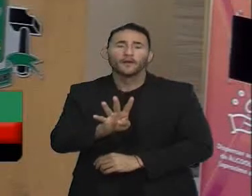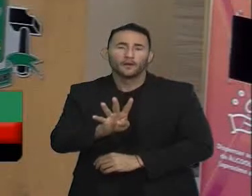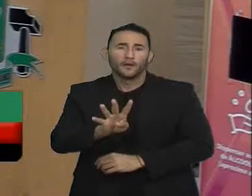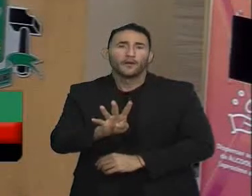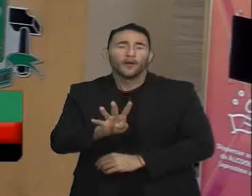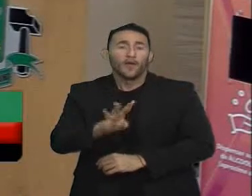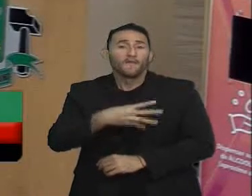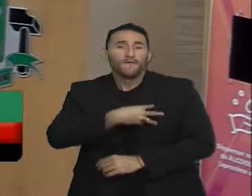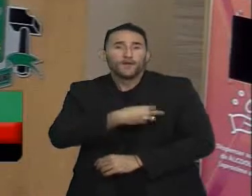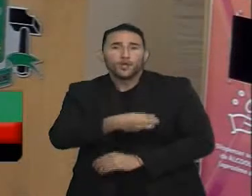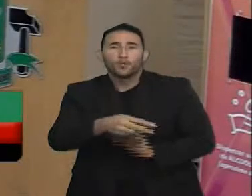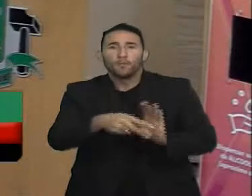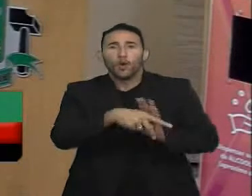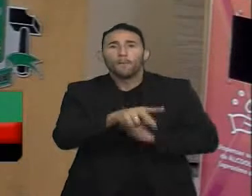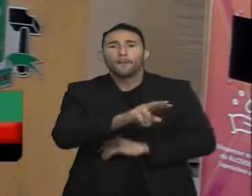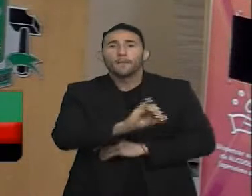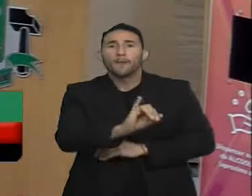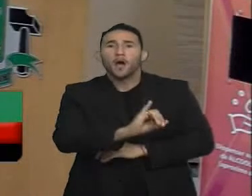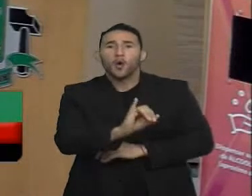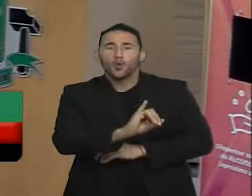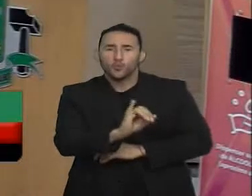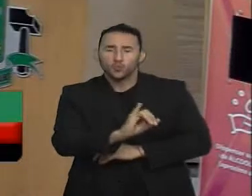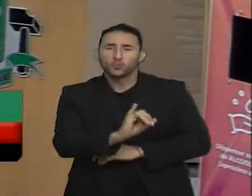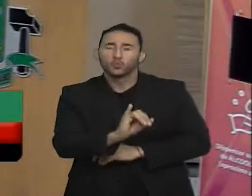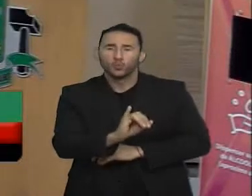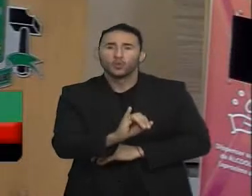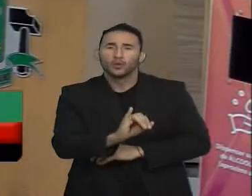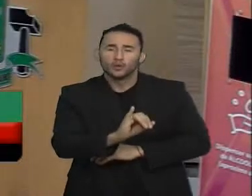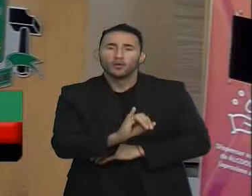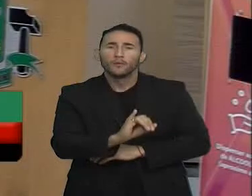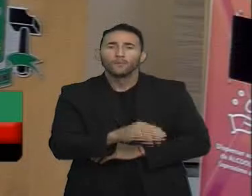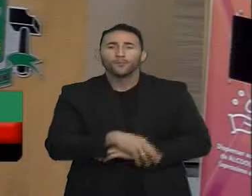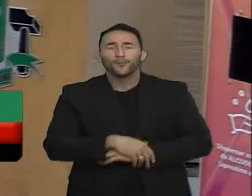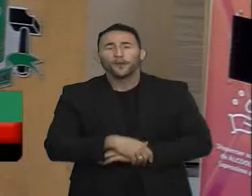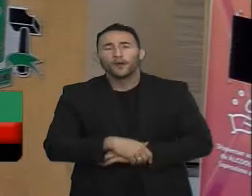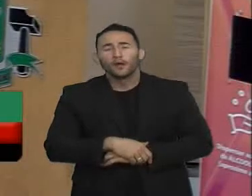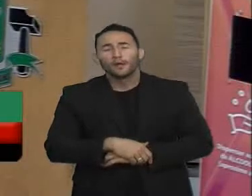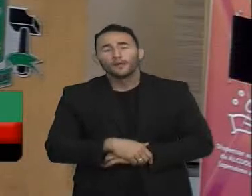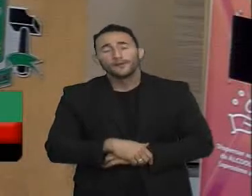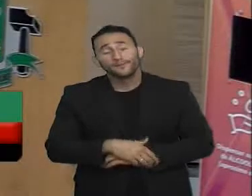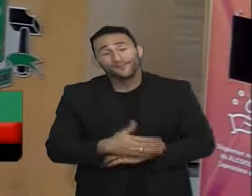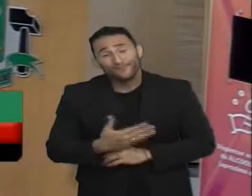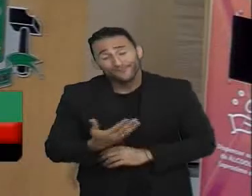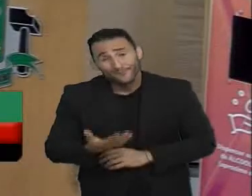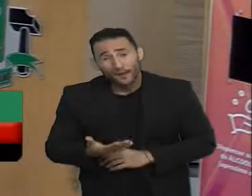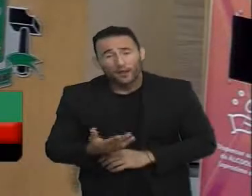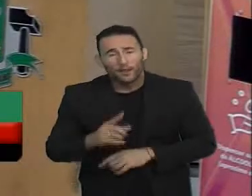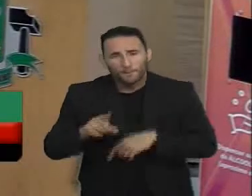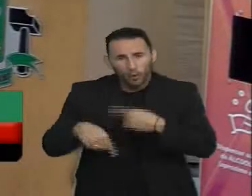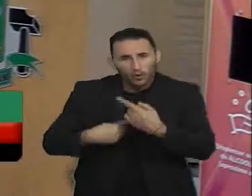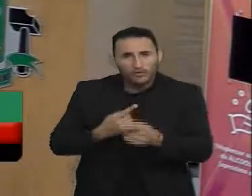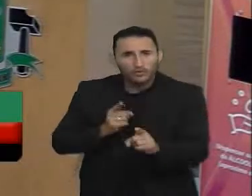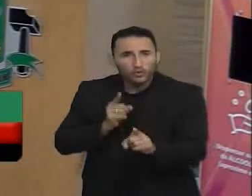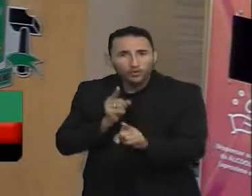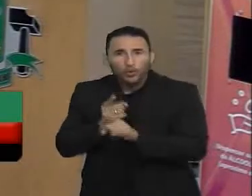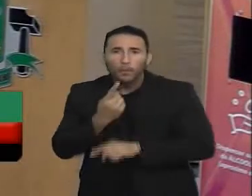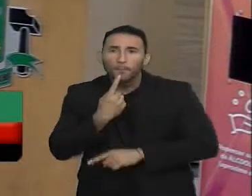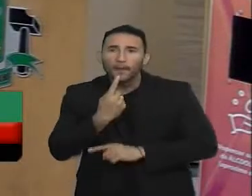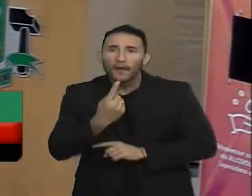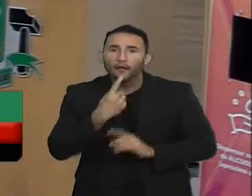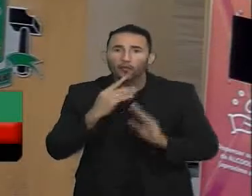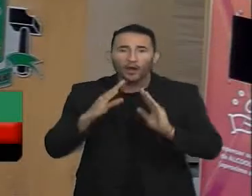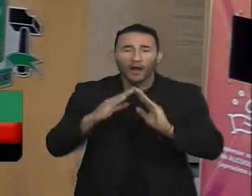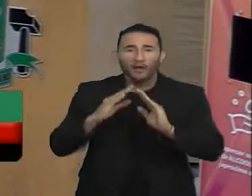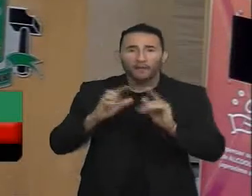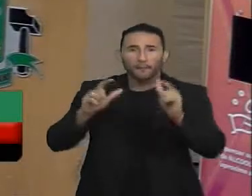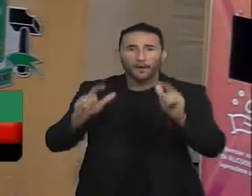filho do meu irmão Gileno, da minha cunhada Alcione. E encontramos ele próximo de casa, no Jardim